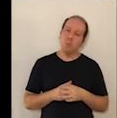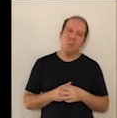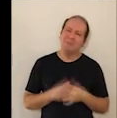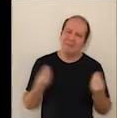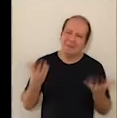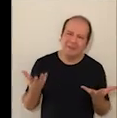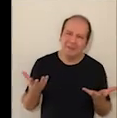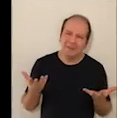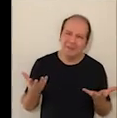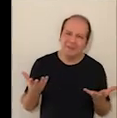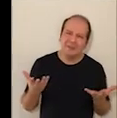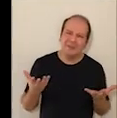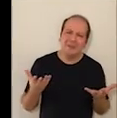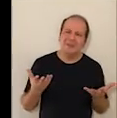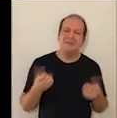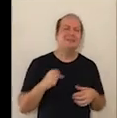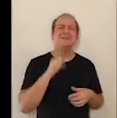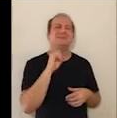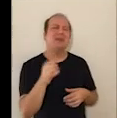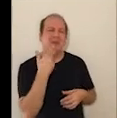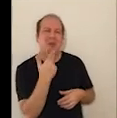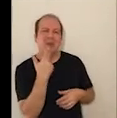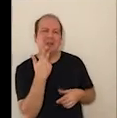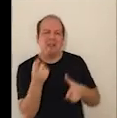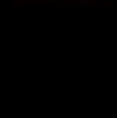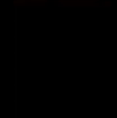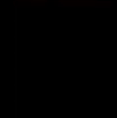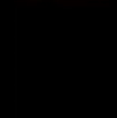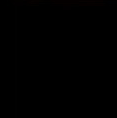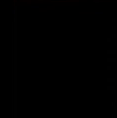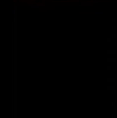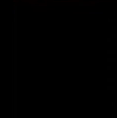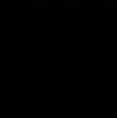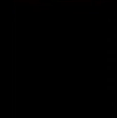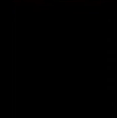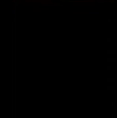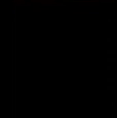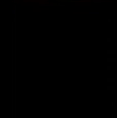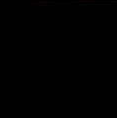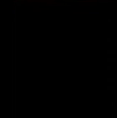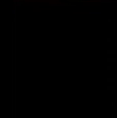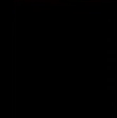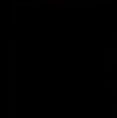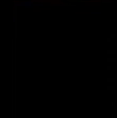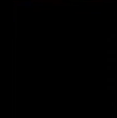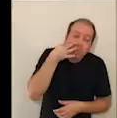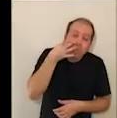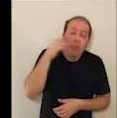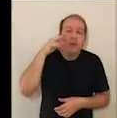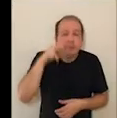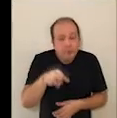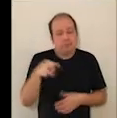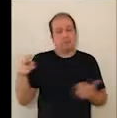Mudanças? Como assim? Se eu não tivesse visto que me legou 20.000 sequins, visto com os meus próprios